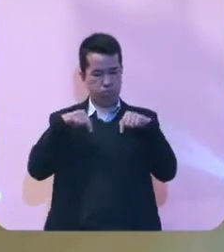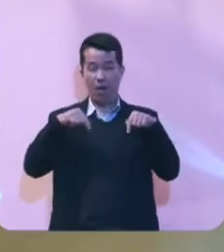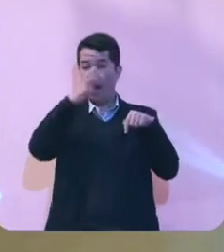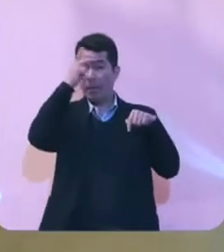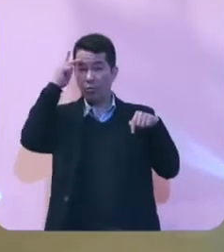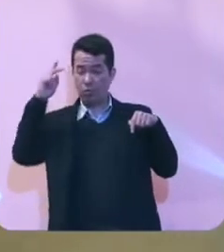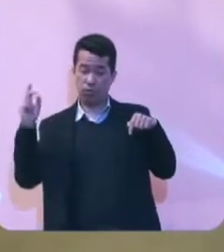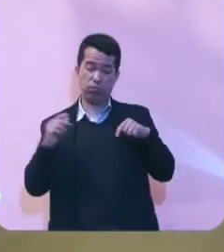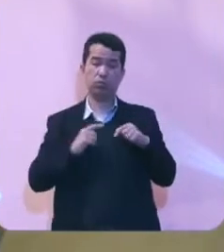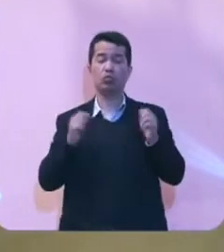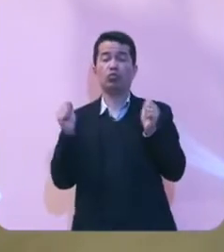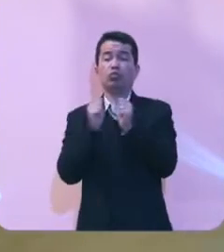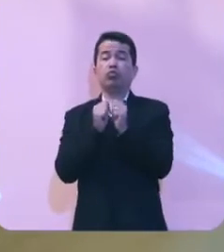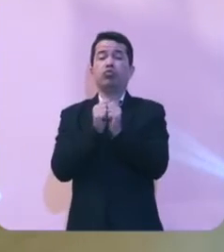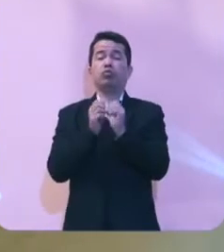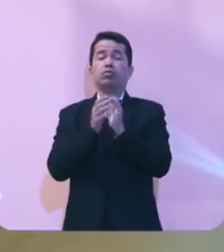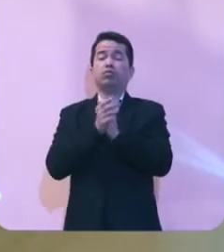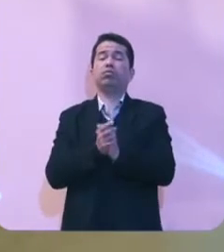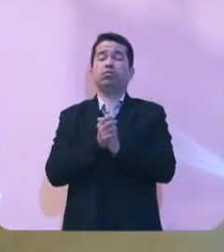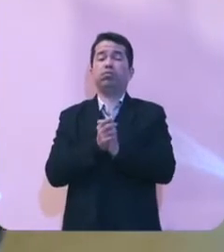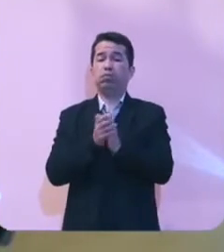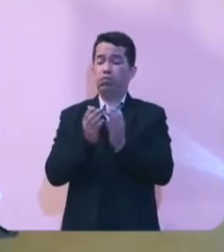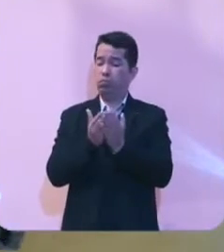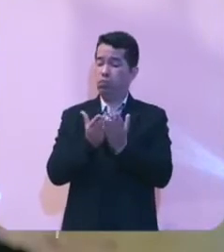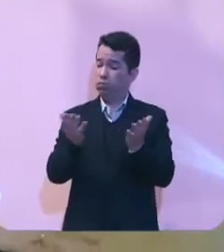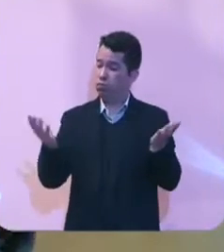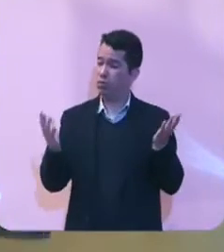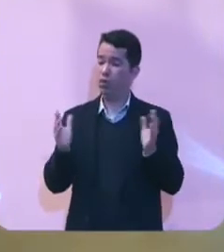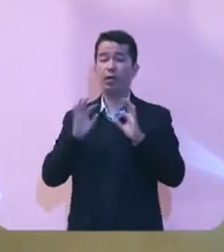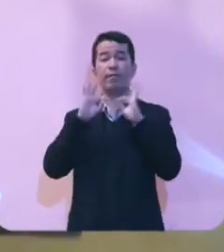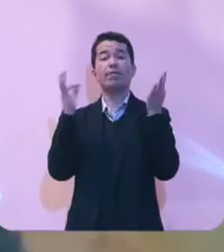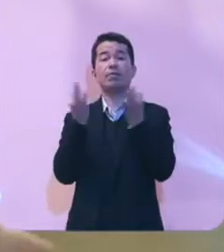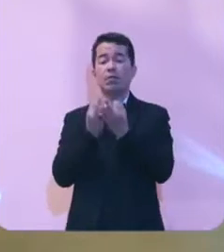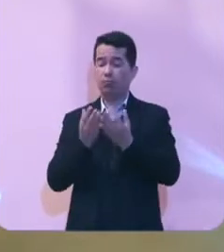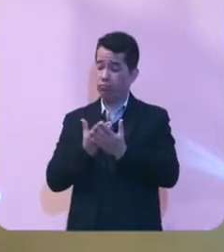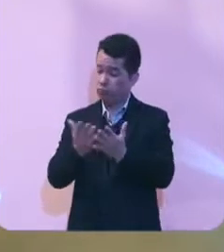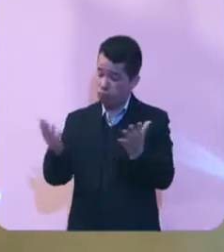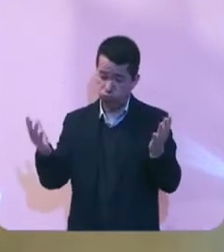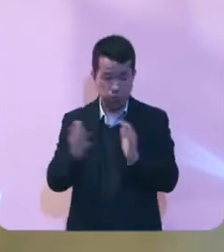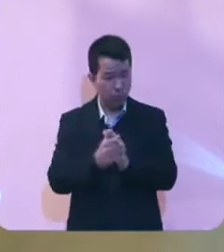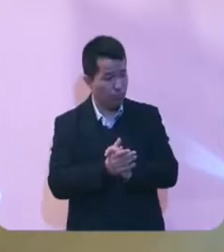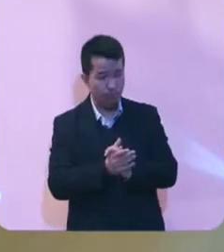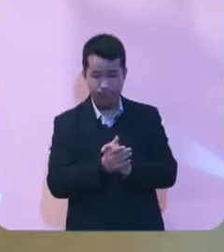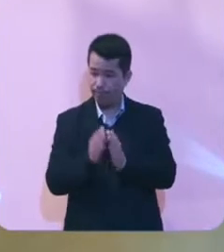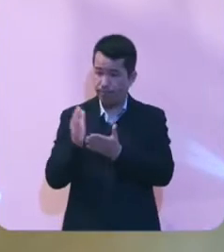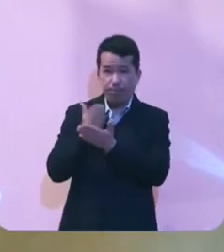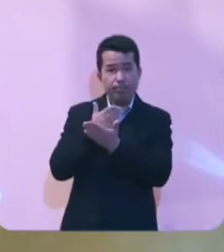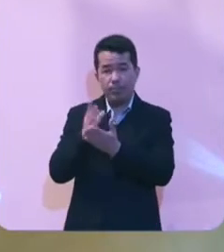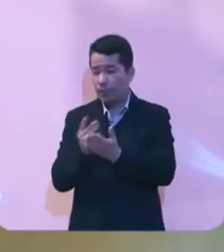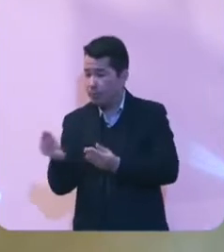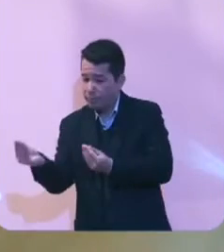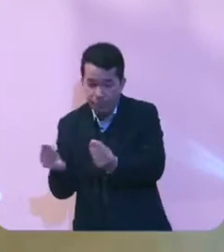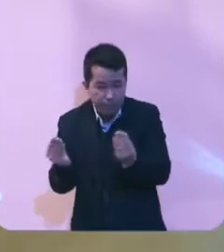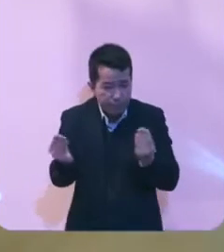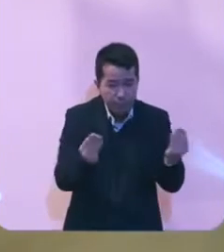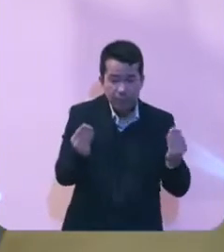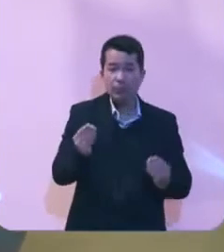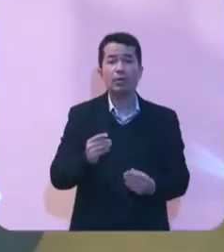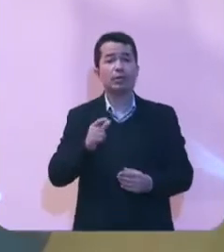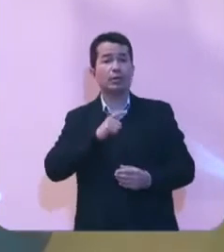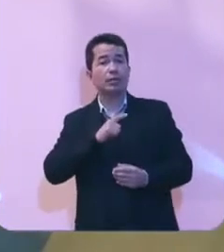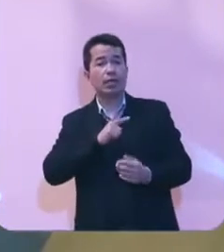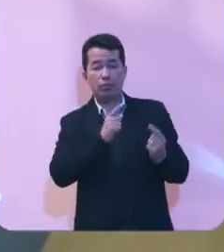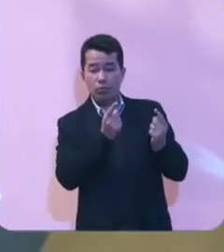ele levava a sua família e fazia um piquenique na porta do templo, na porta do tabernáculo. E ali eles assavam